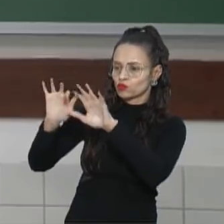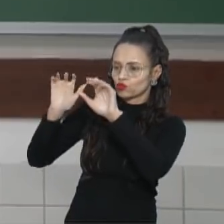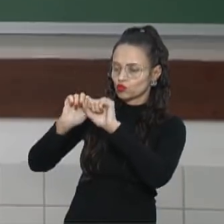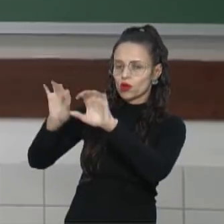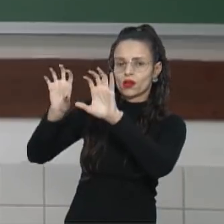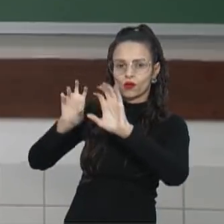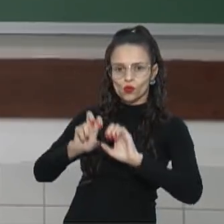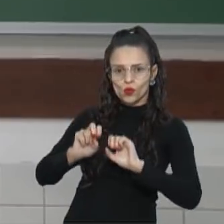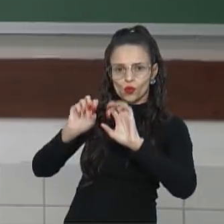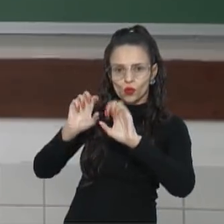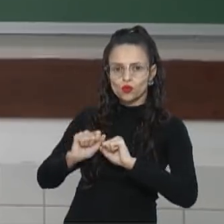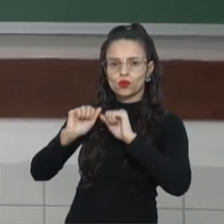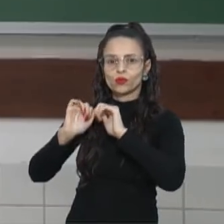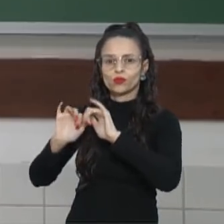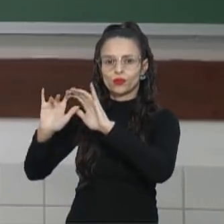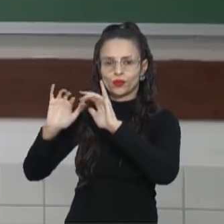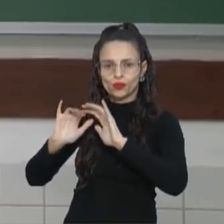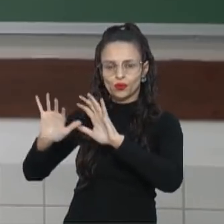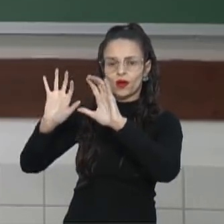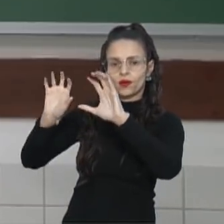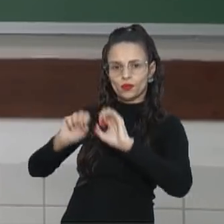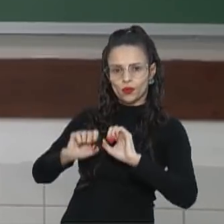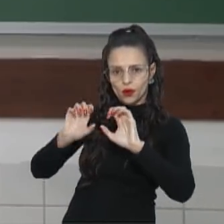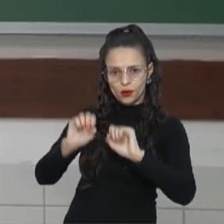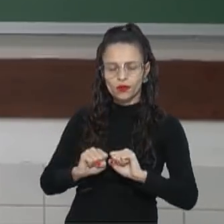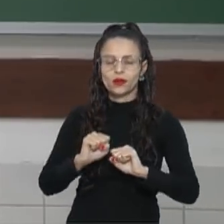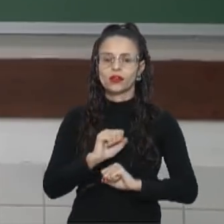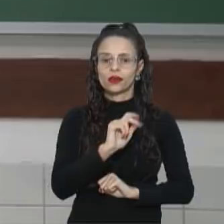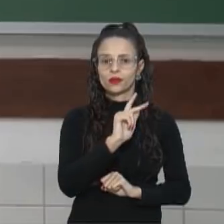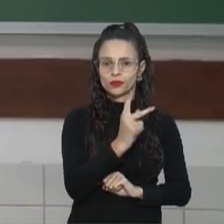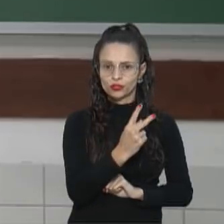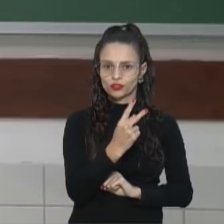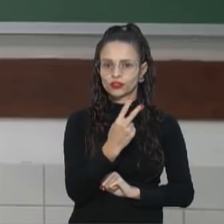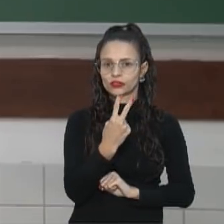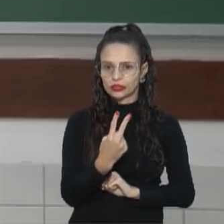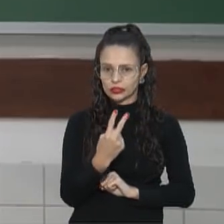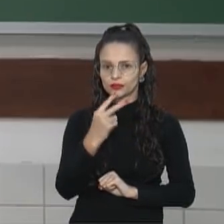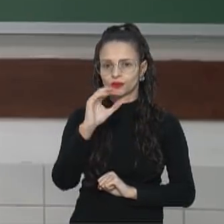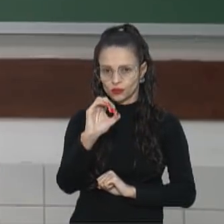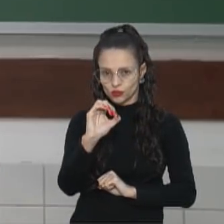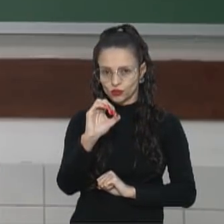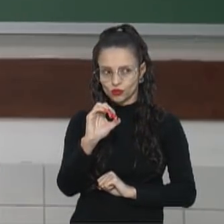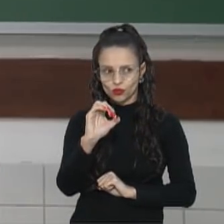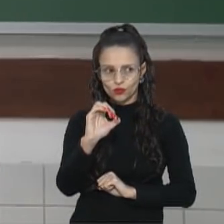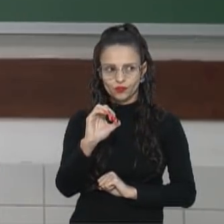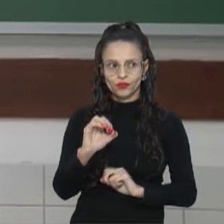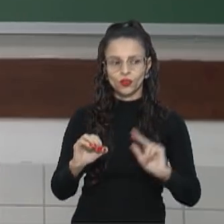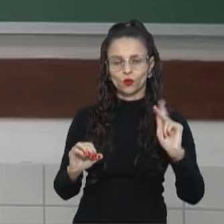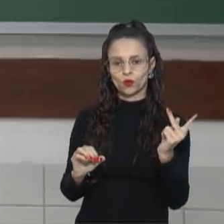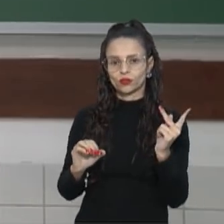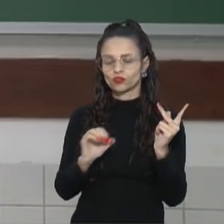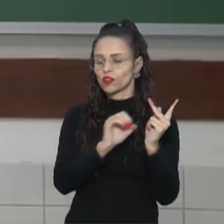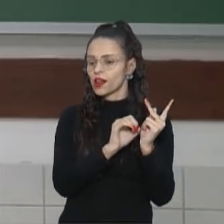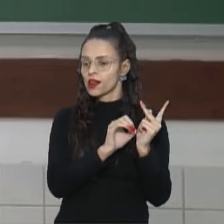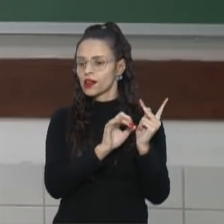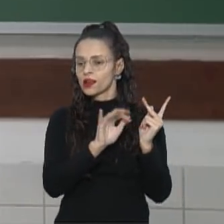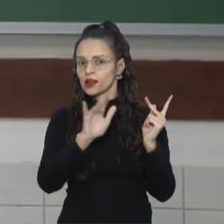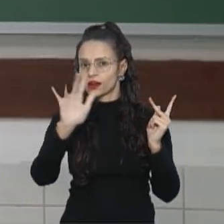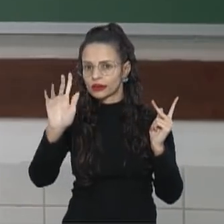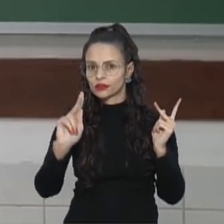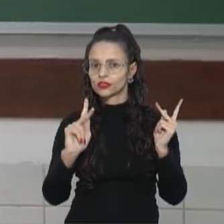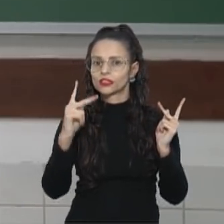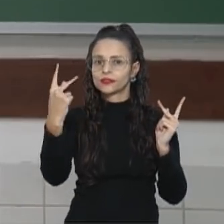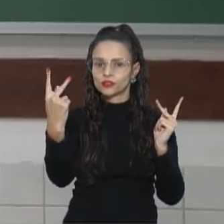de volta. Então está lá a molécula, um hidrogênio, um oxigênio, um hidrogênio. Toda hora um dos hidrogênios se solta, vai